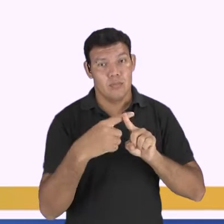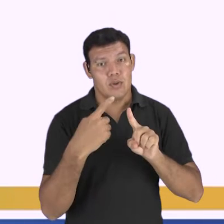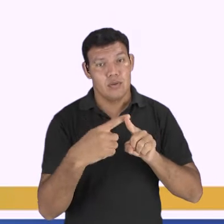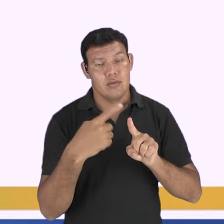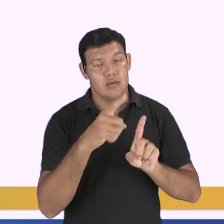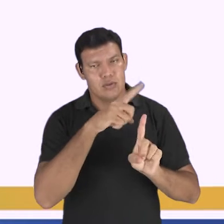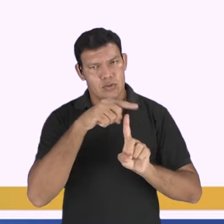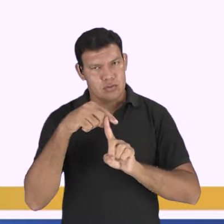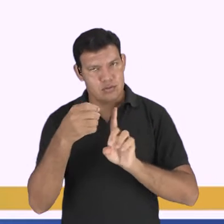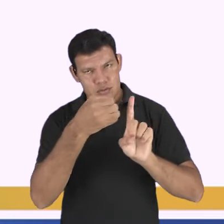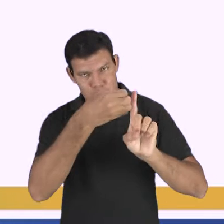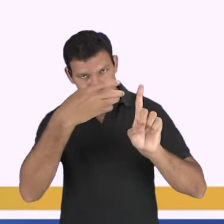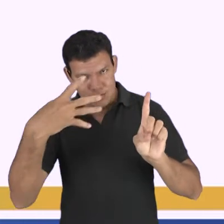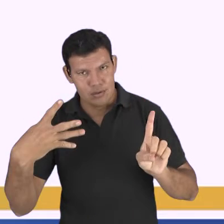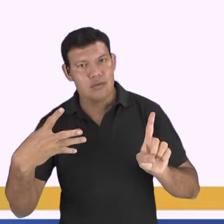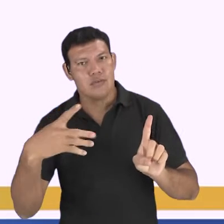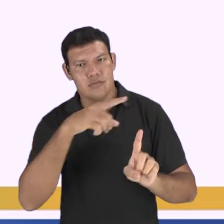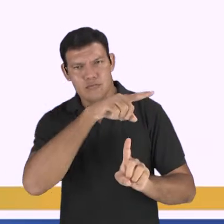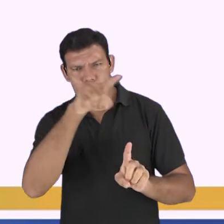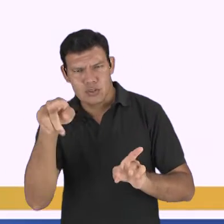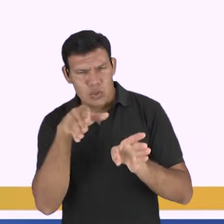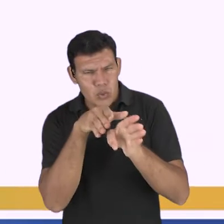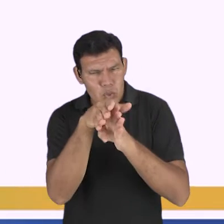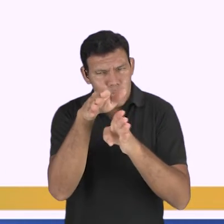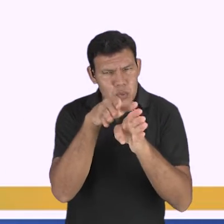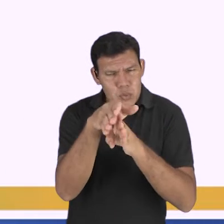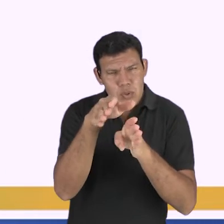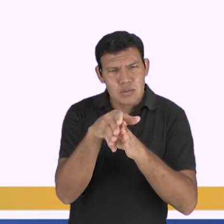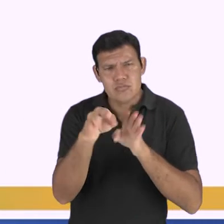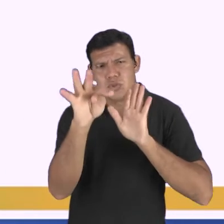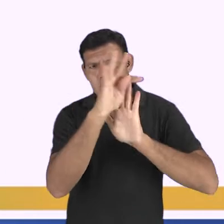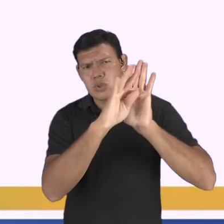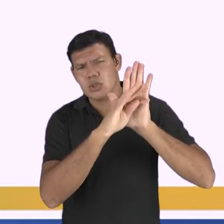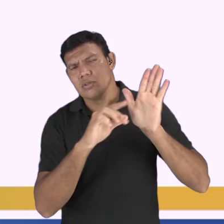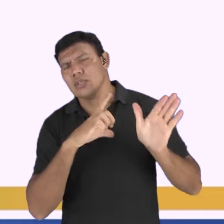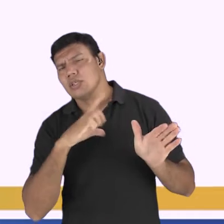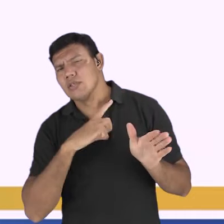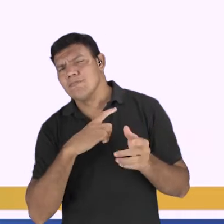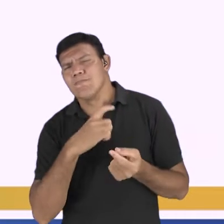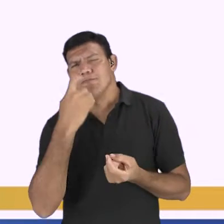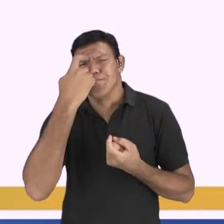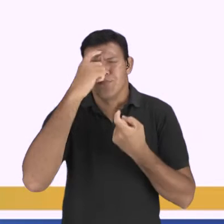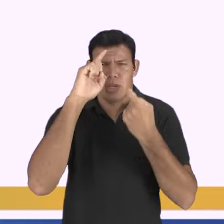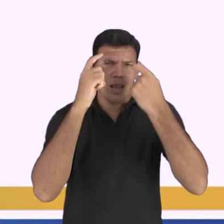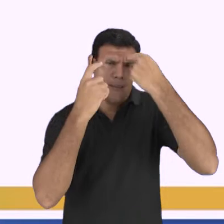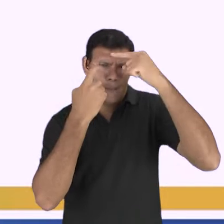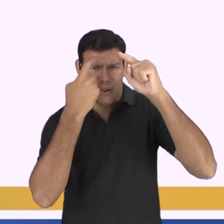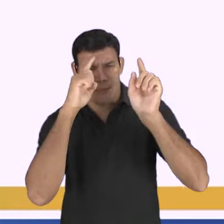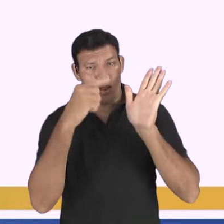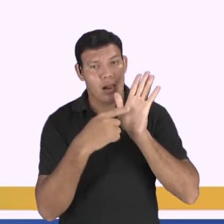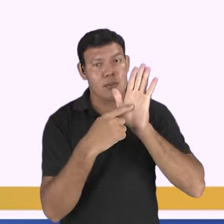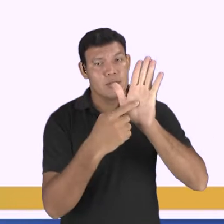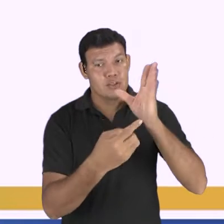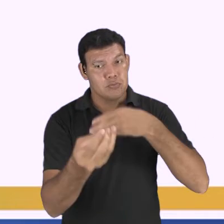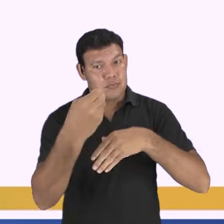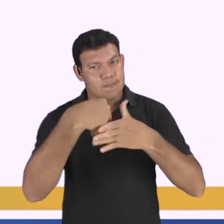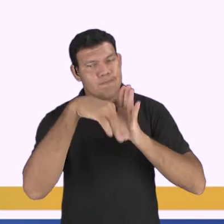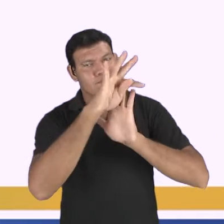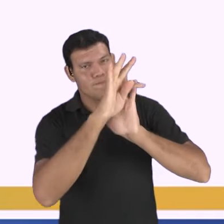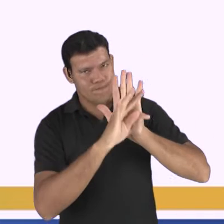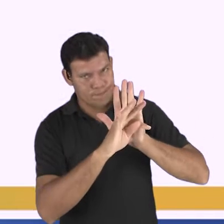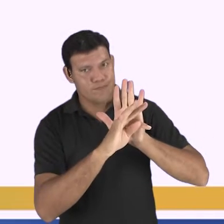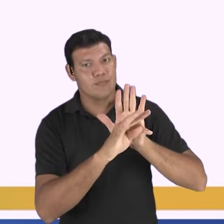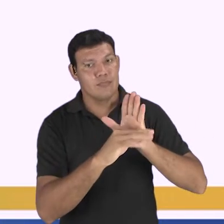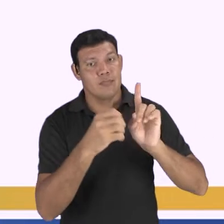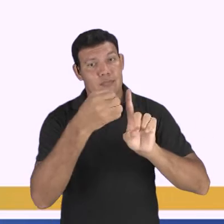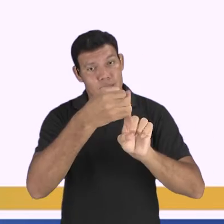direção que você quer dar ao seu texto. Qual é a ideia que você está trazendo ali para dentro daquele texto. E é esse operador